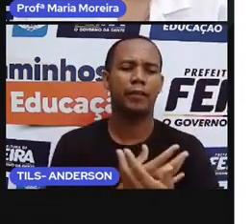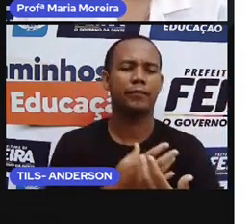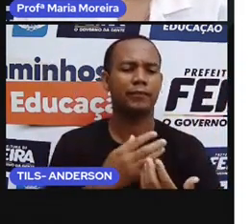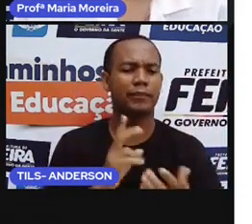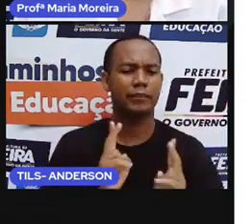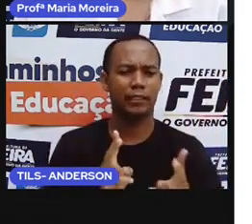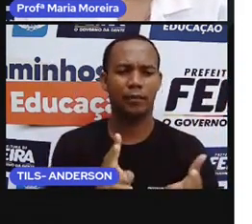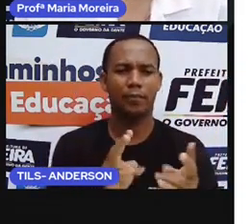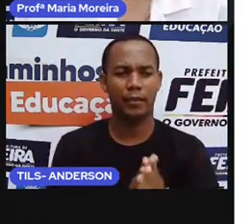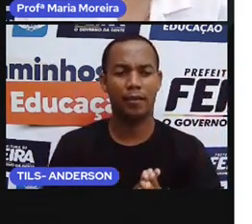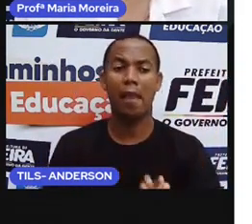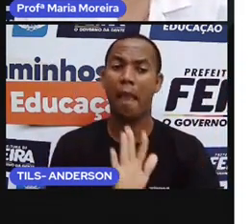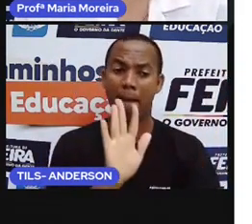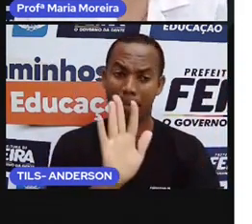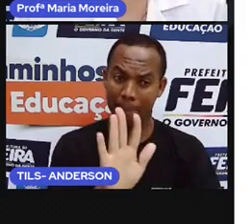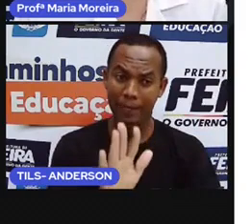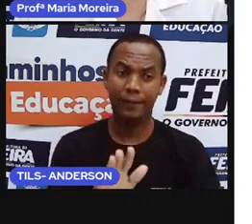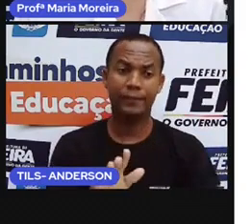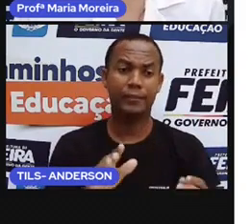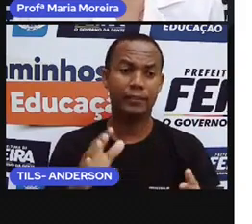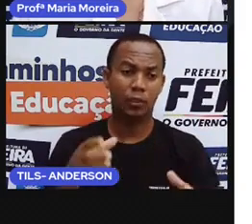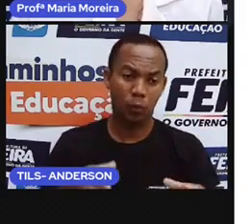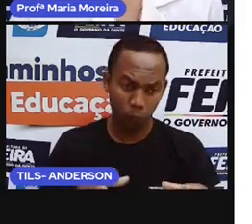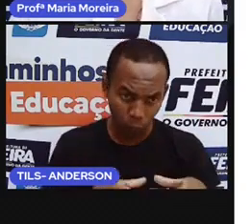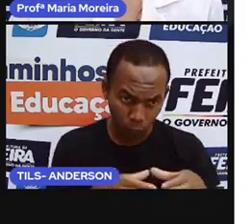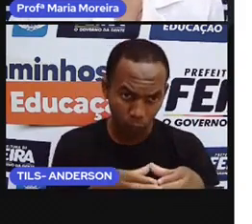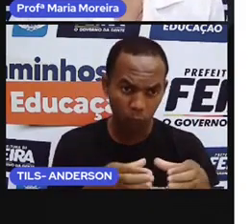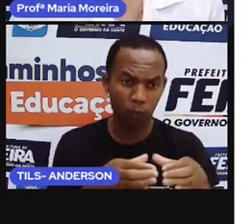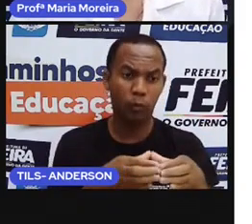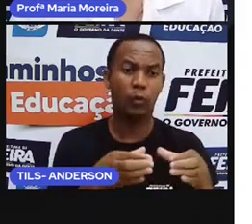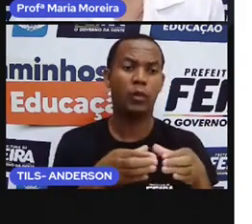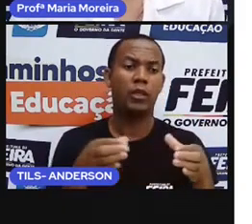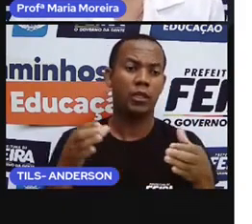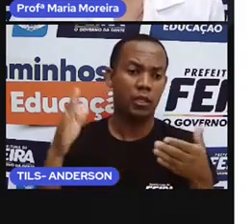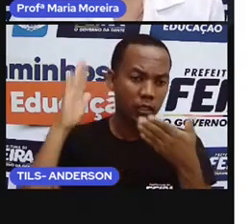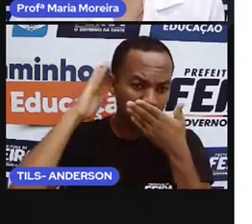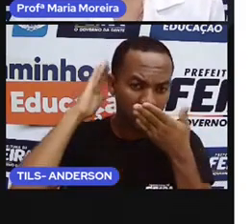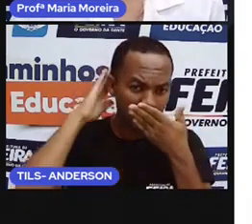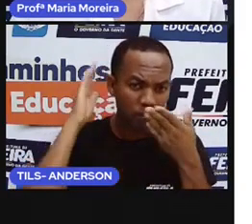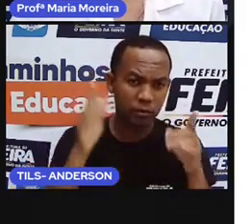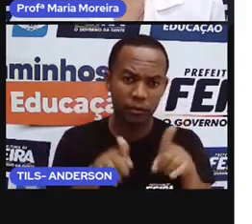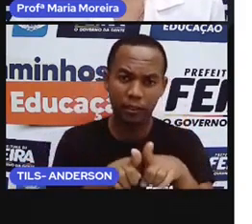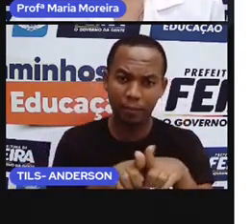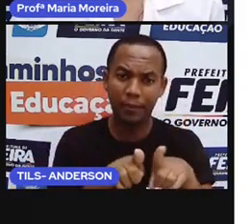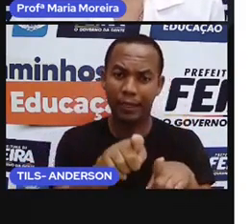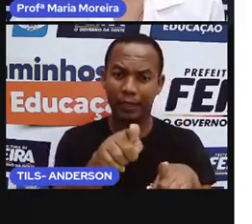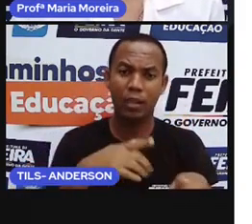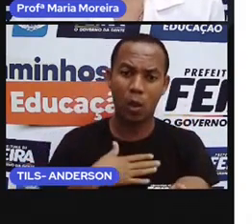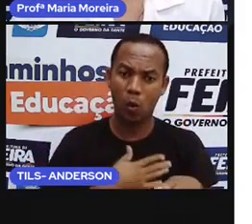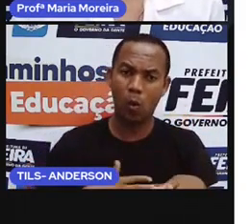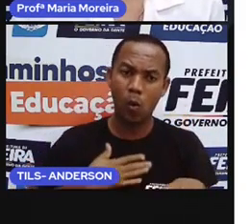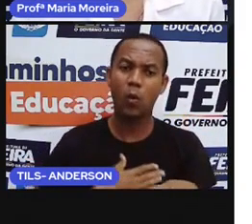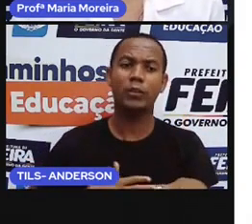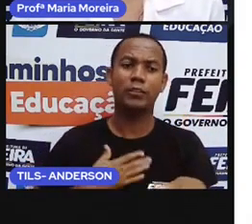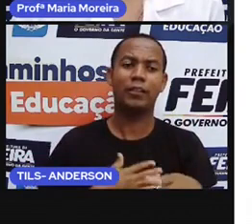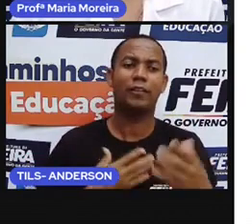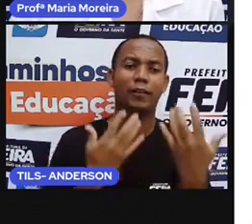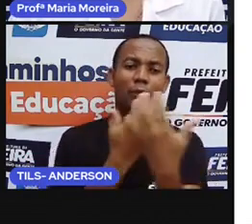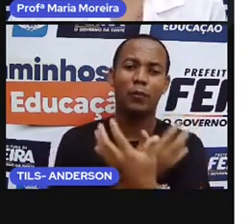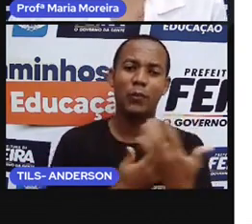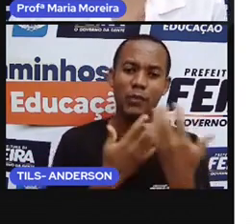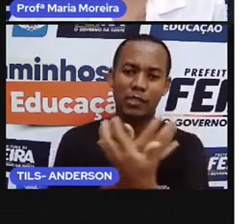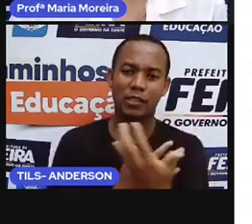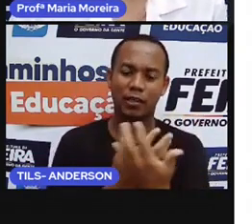seria diferente com quem? Com os indígenas, né? Bom, predominam entre os índios brasileiros, os